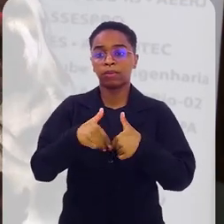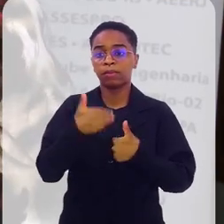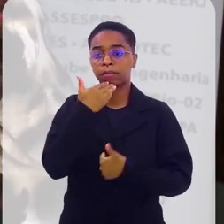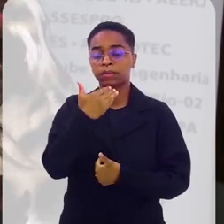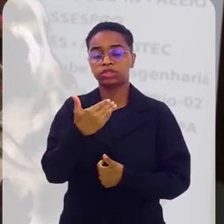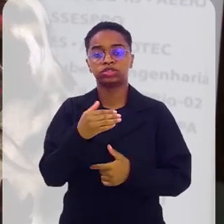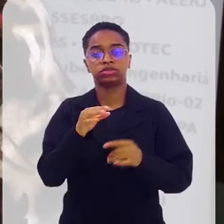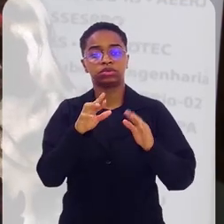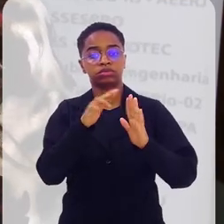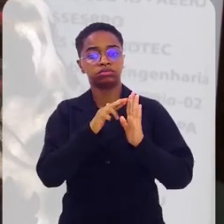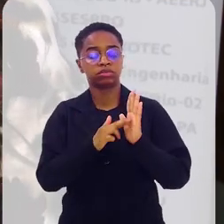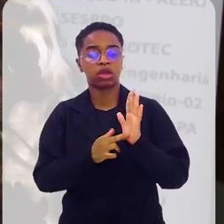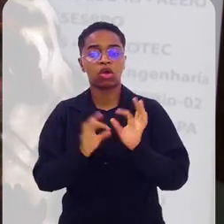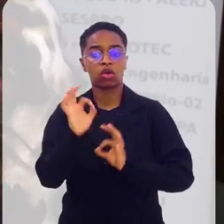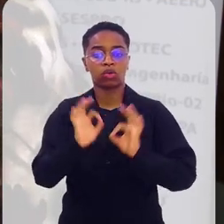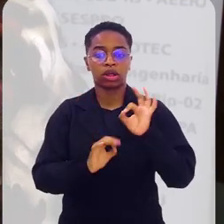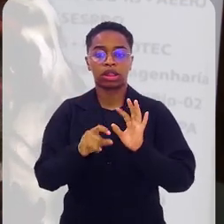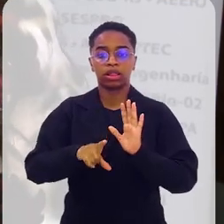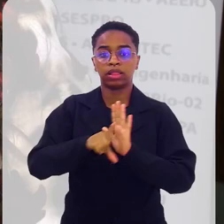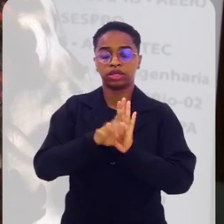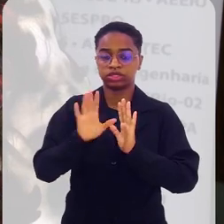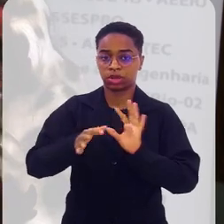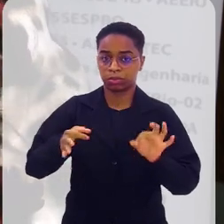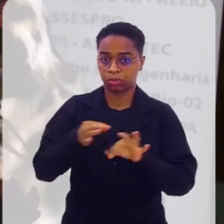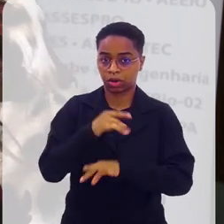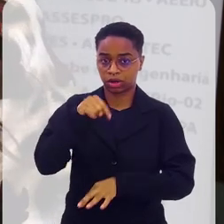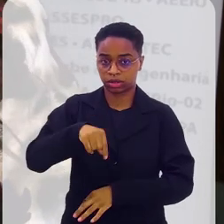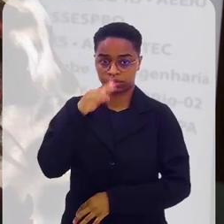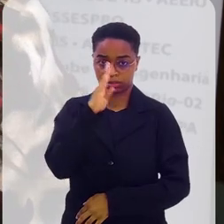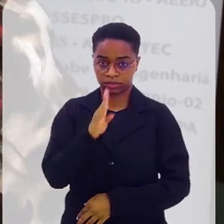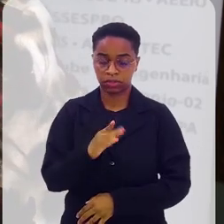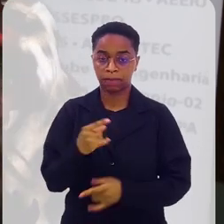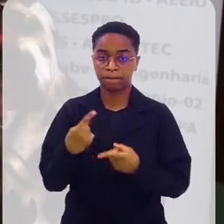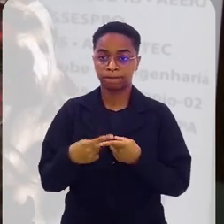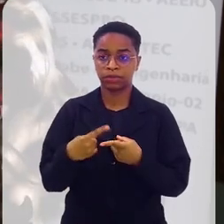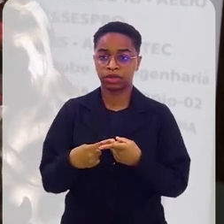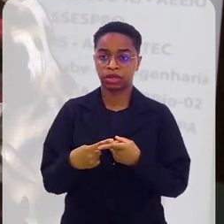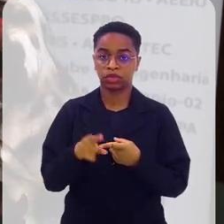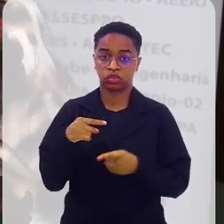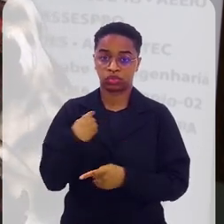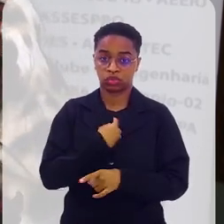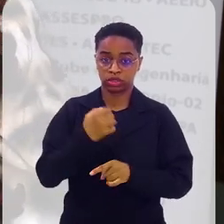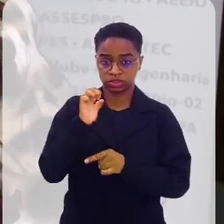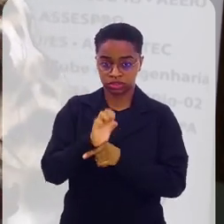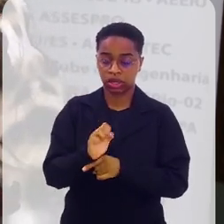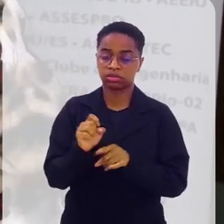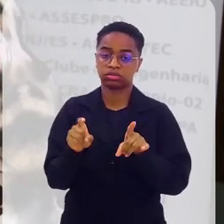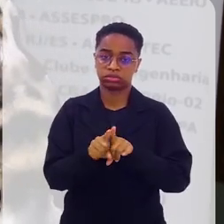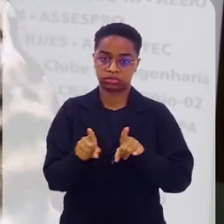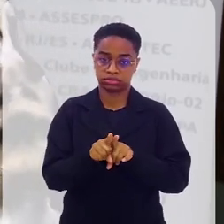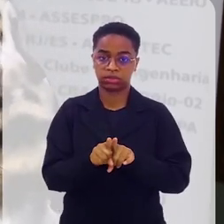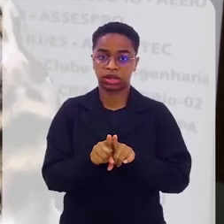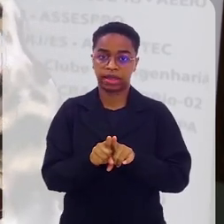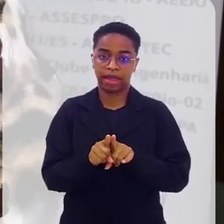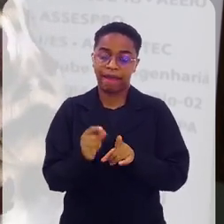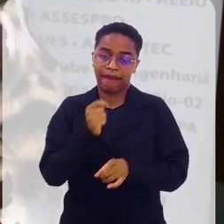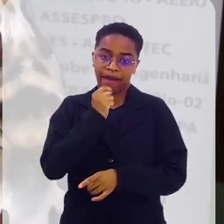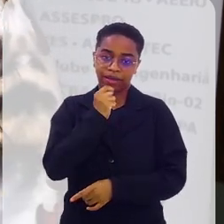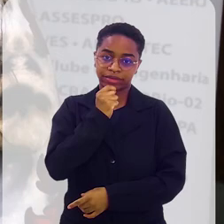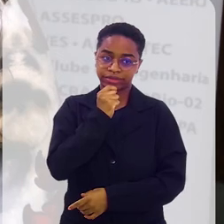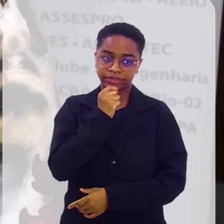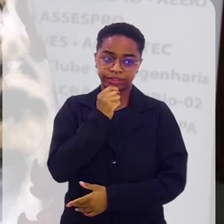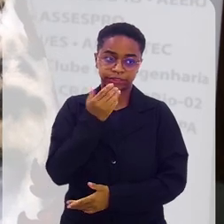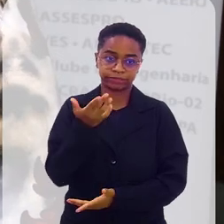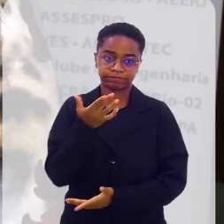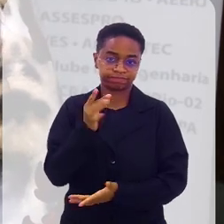a cobrança das regulamentações de leis já efetivas no nosso país, que não, no nosso estado propriamente dito, que